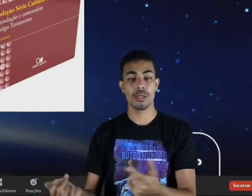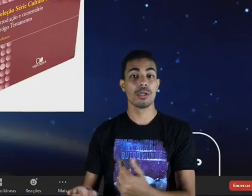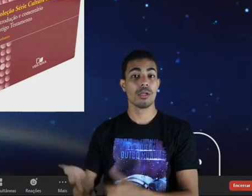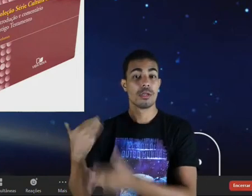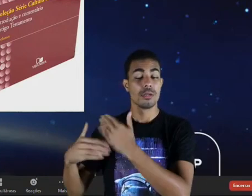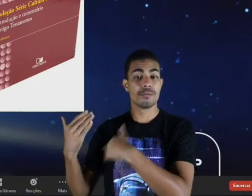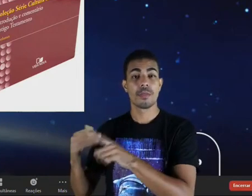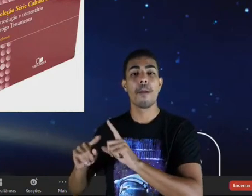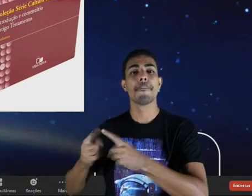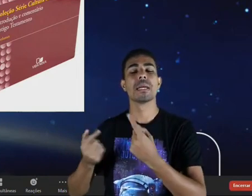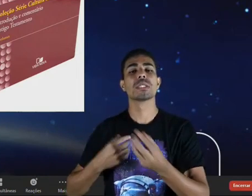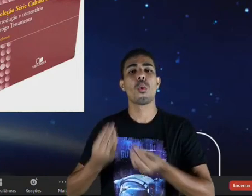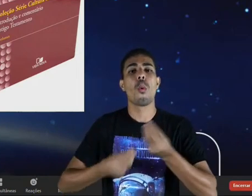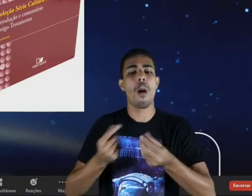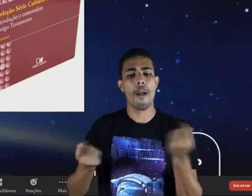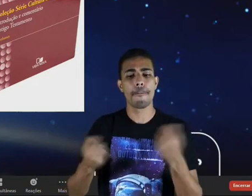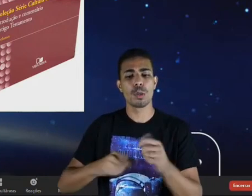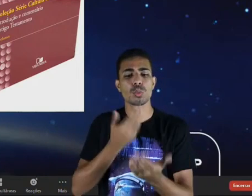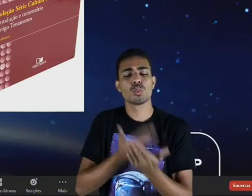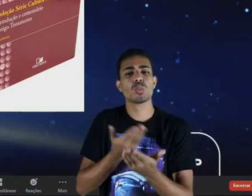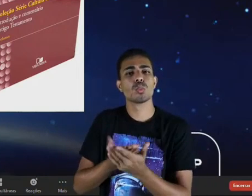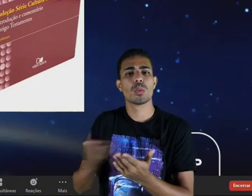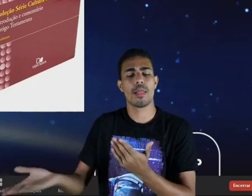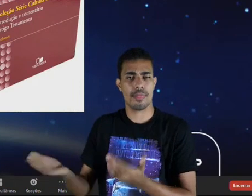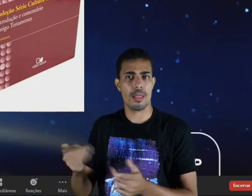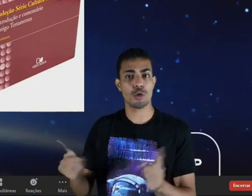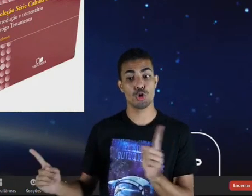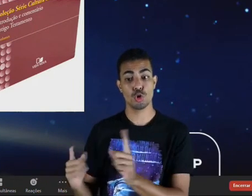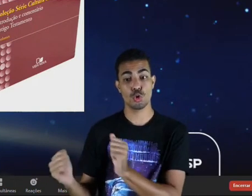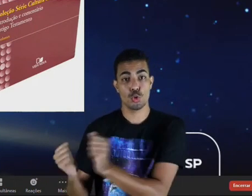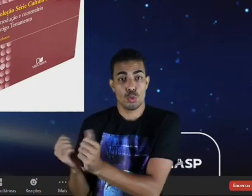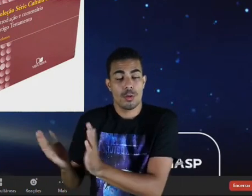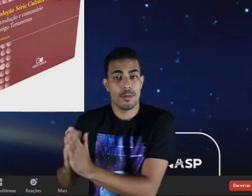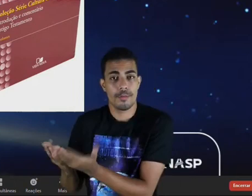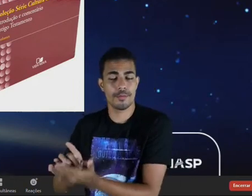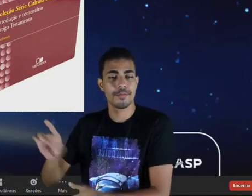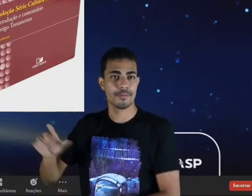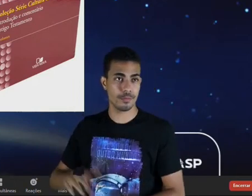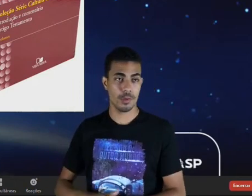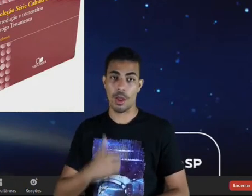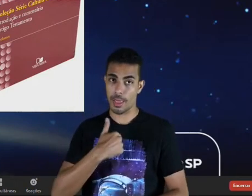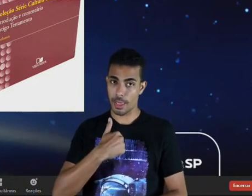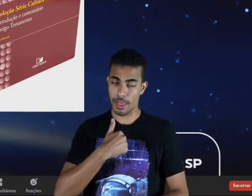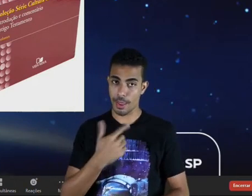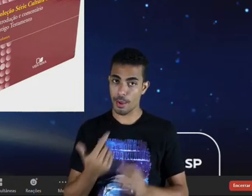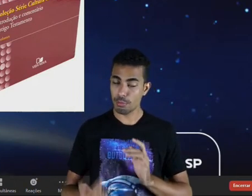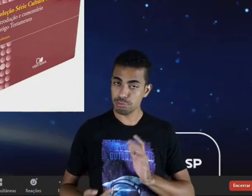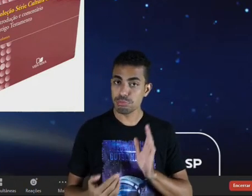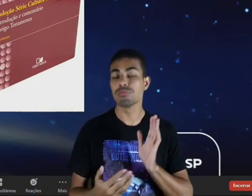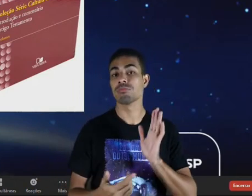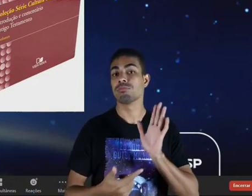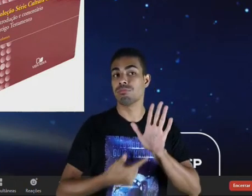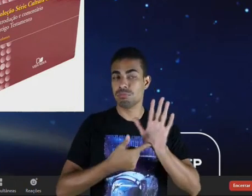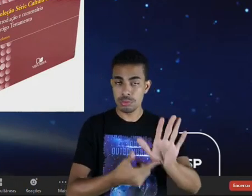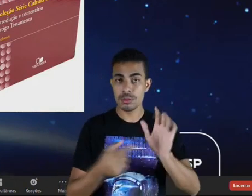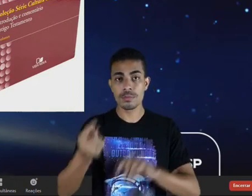Bíblica do Brasil, mas que materiais a mais eu poderia ter? Bom, para todos os gostos, eu sugiro vocês que adquiram na